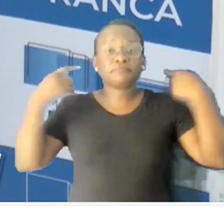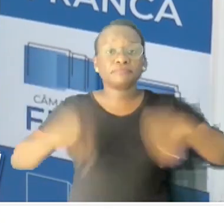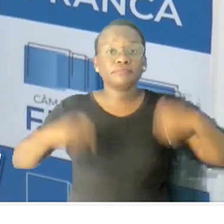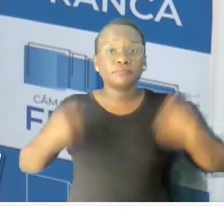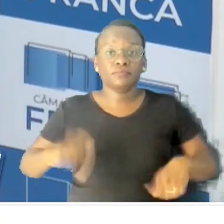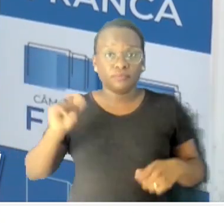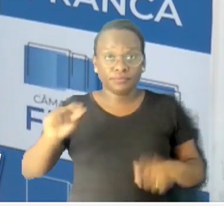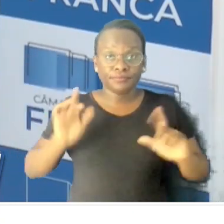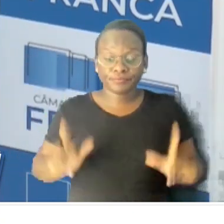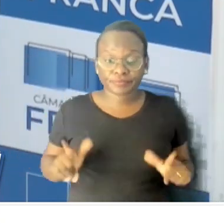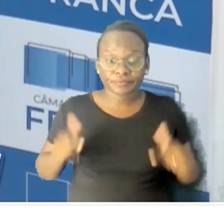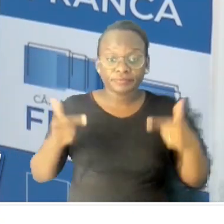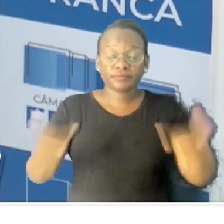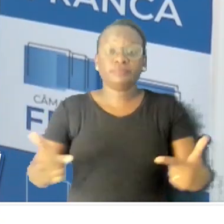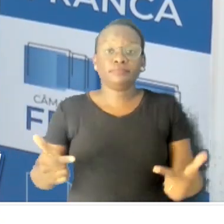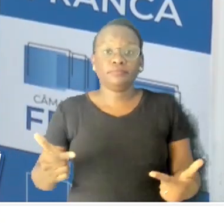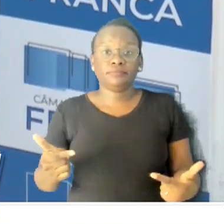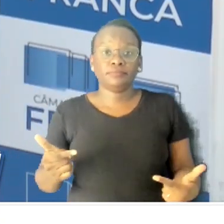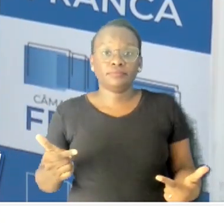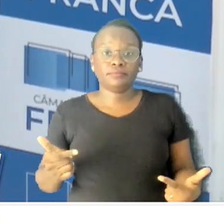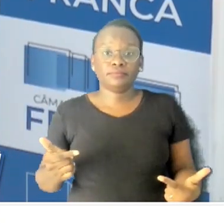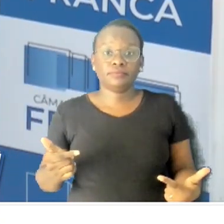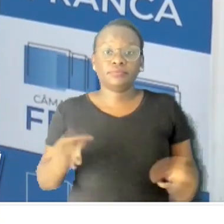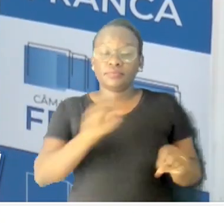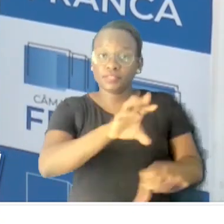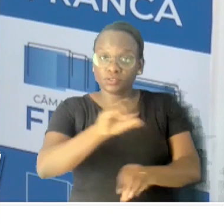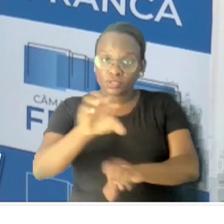ações de educação,